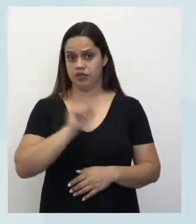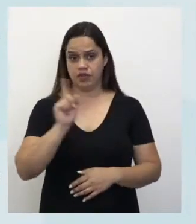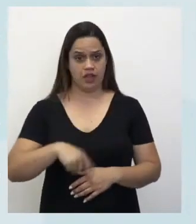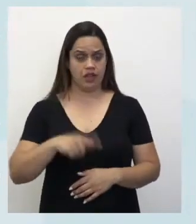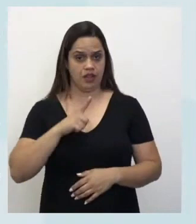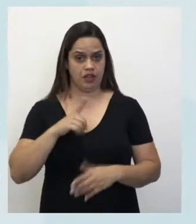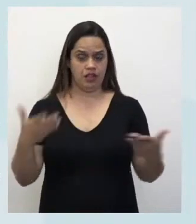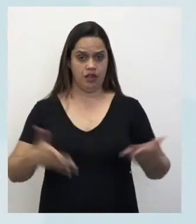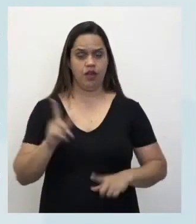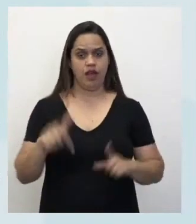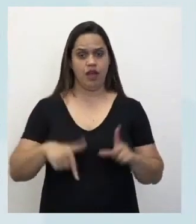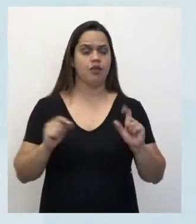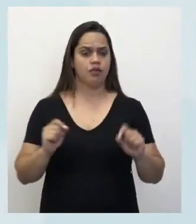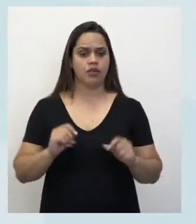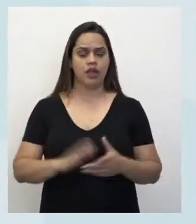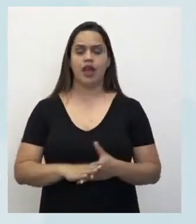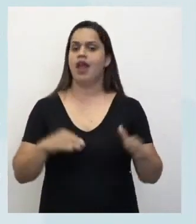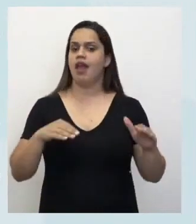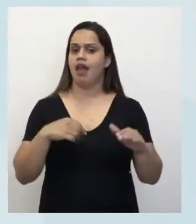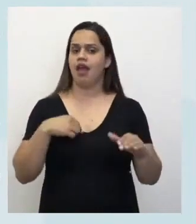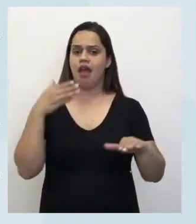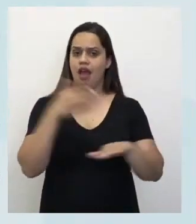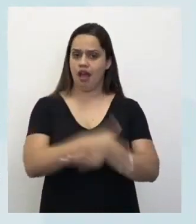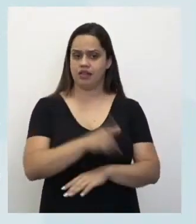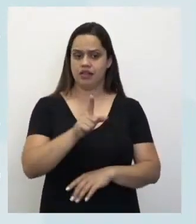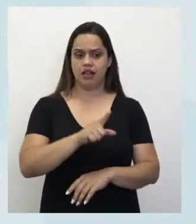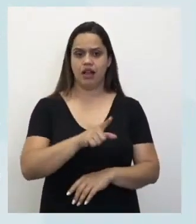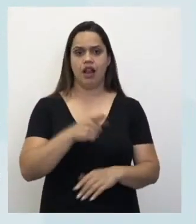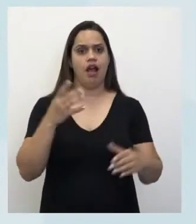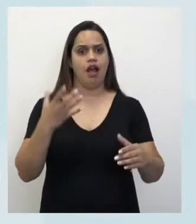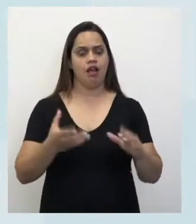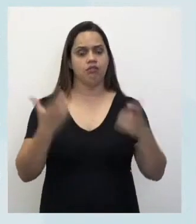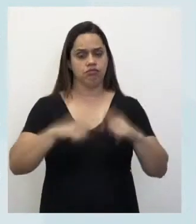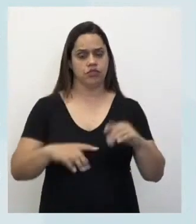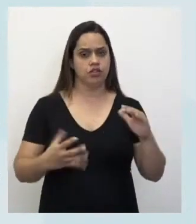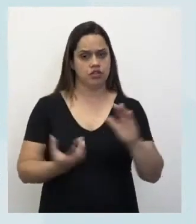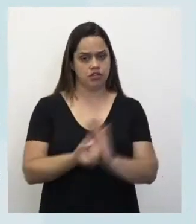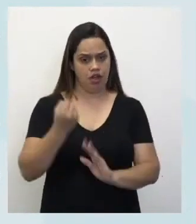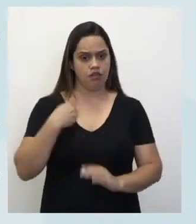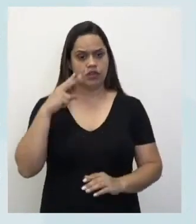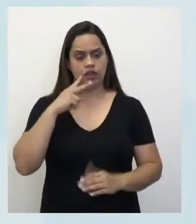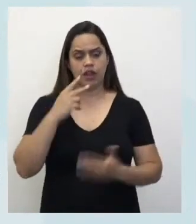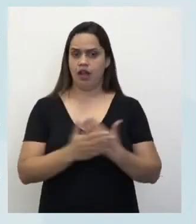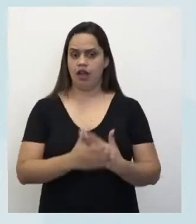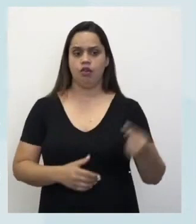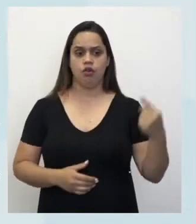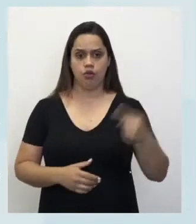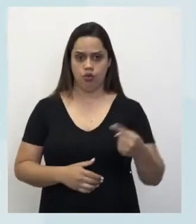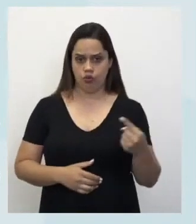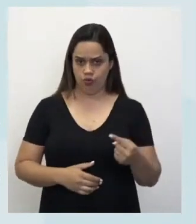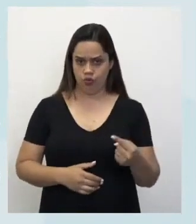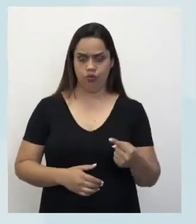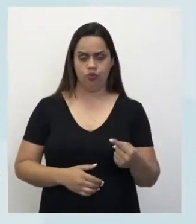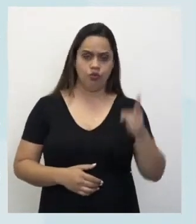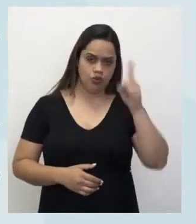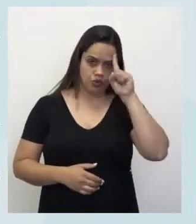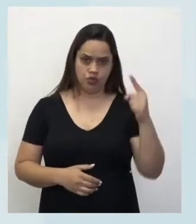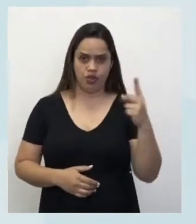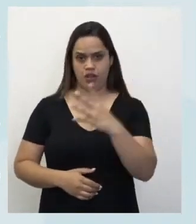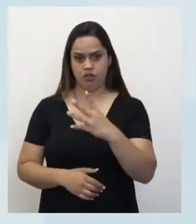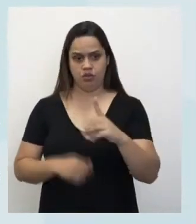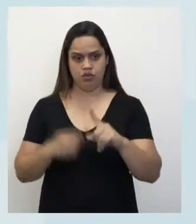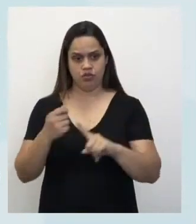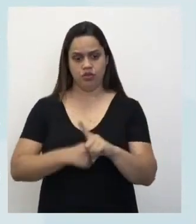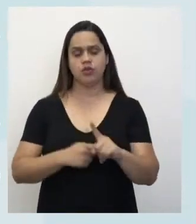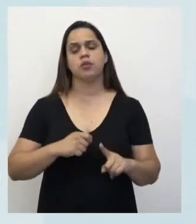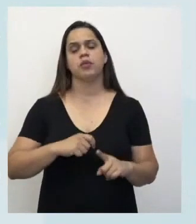que entrem lá no repositório, observem as aulas, aula 1, né, que foi ao ar no dia 14/5, aula 2, que